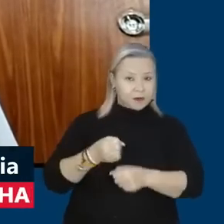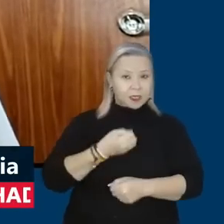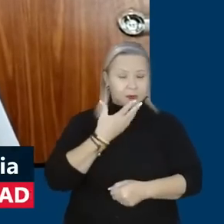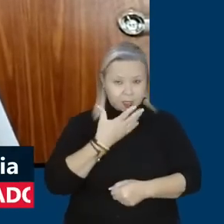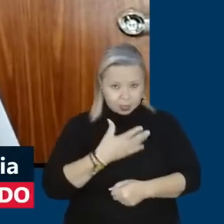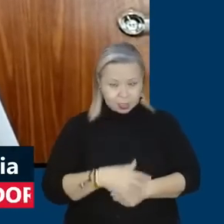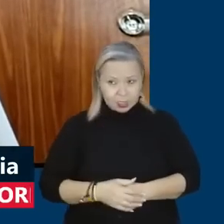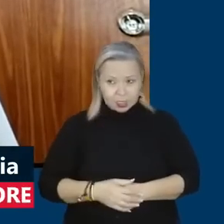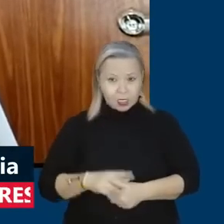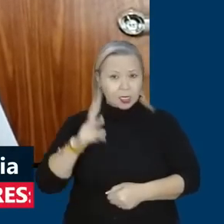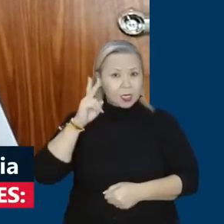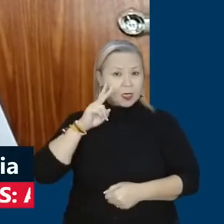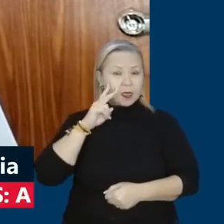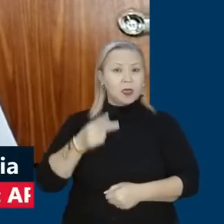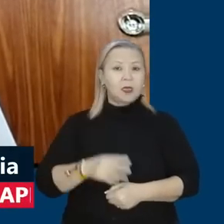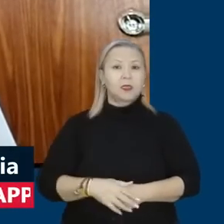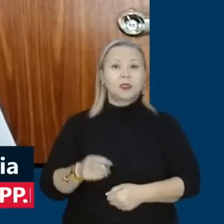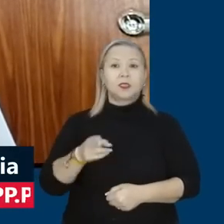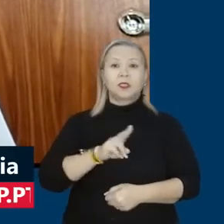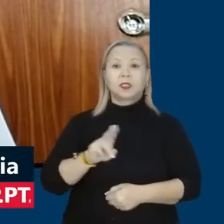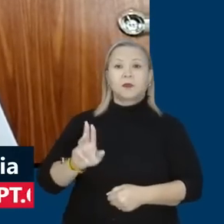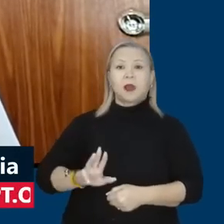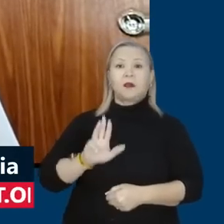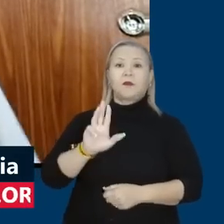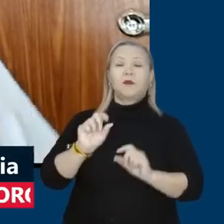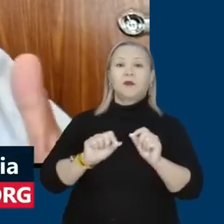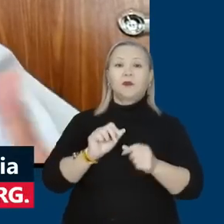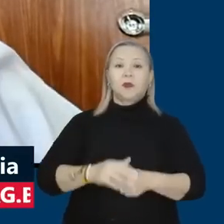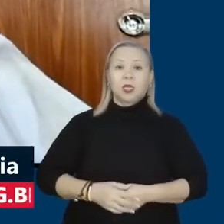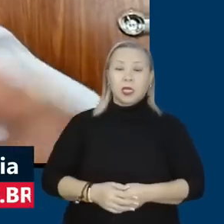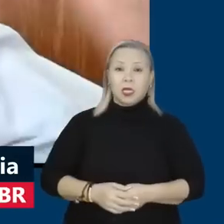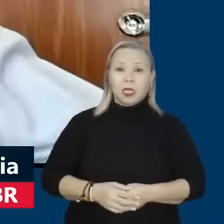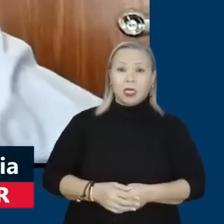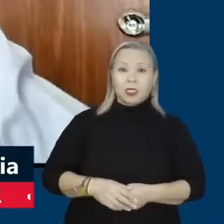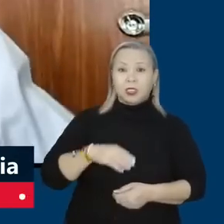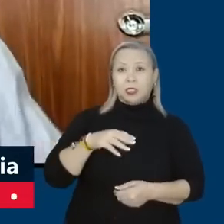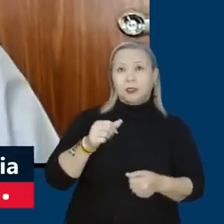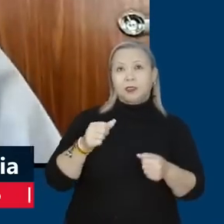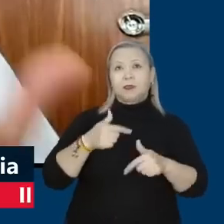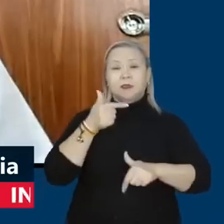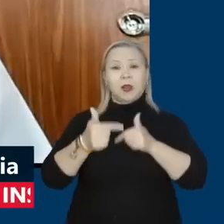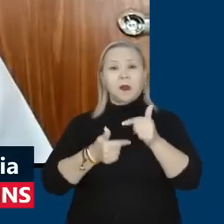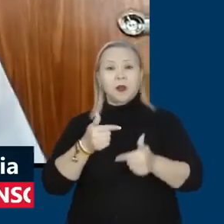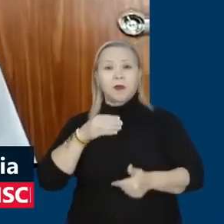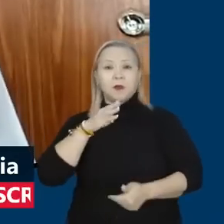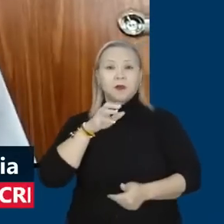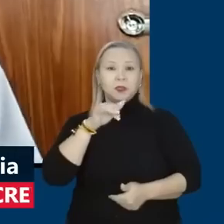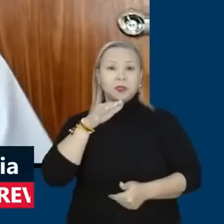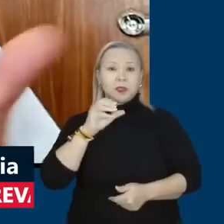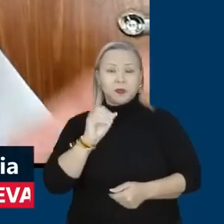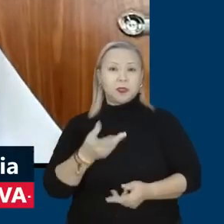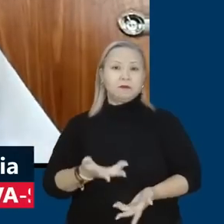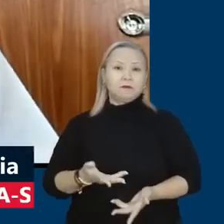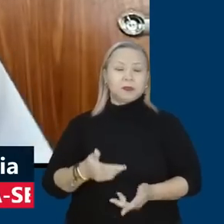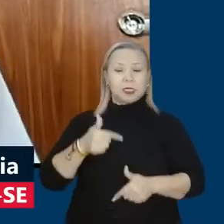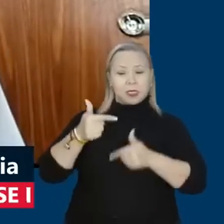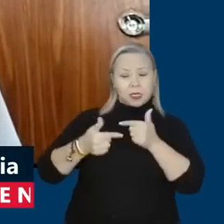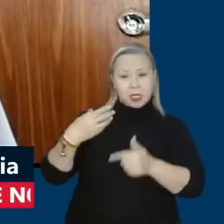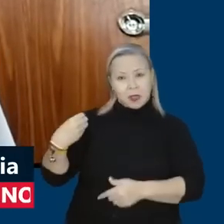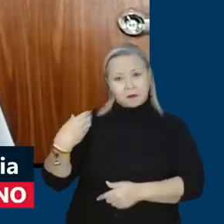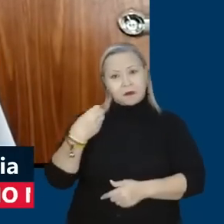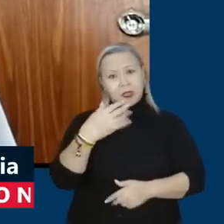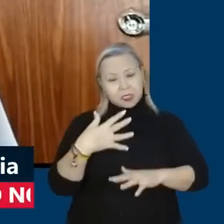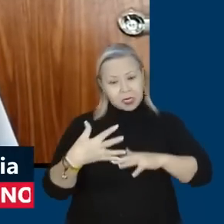que chamavam o presidente Lula no começo do mascate, né? Ou seja, aquele cara que viajava para o mundo vendendo as riquezas do Brasil e